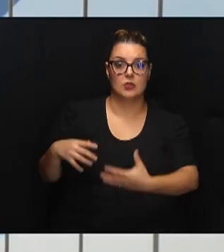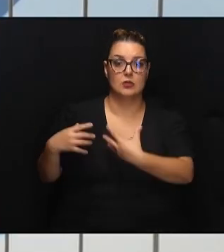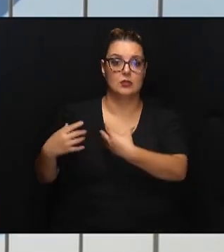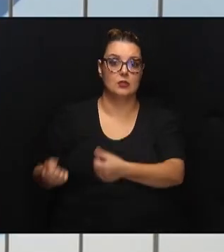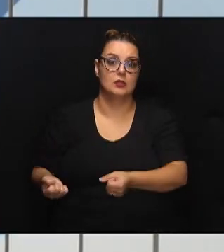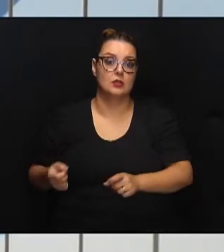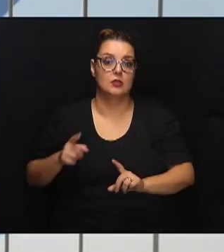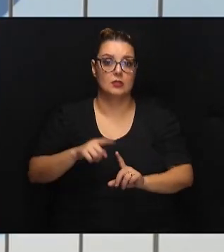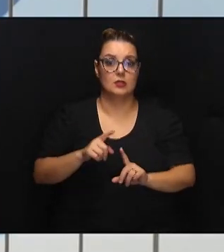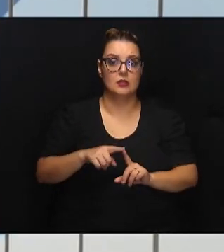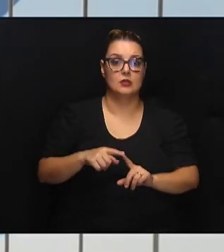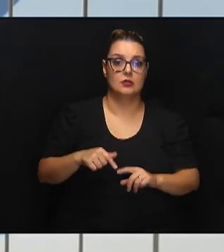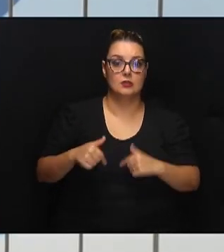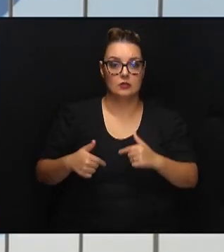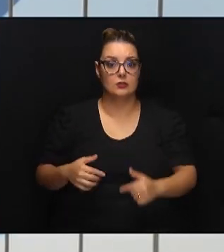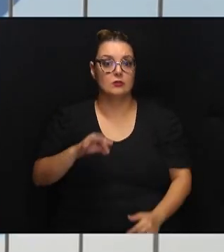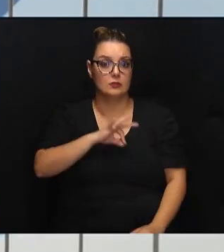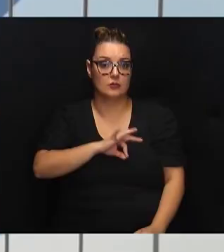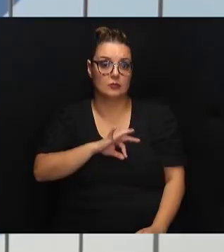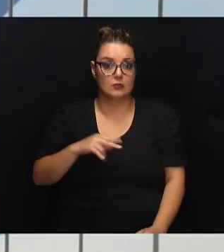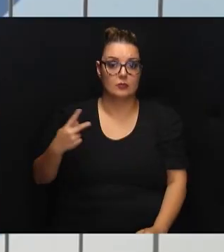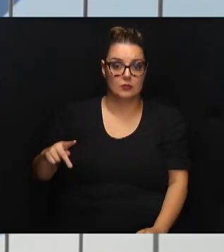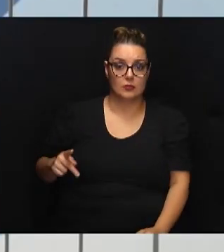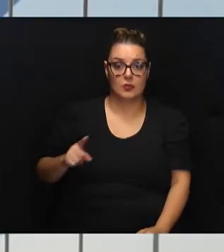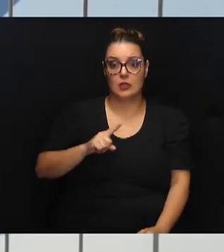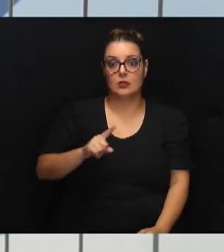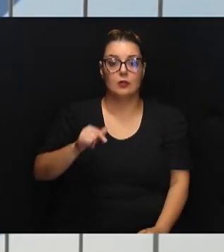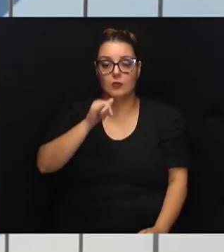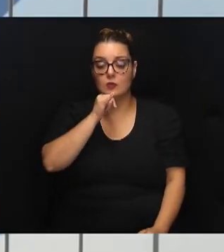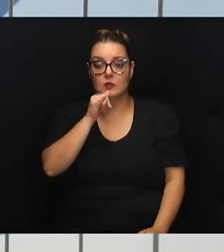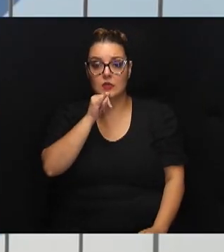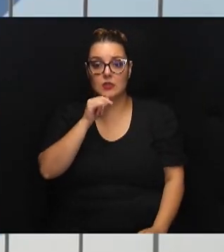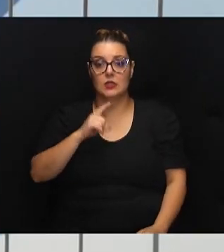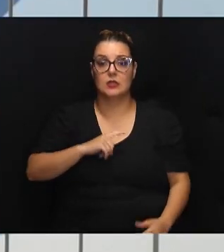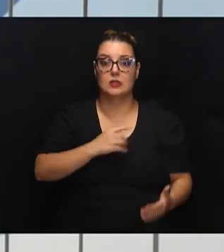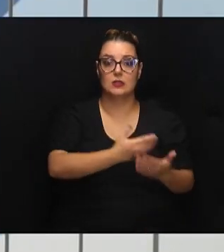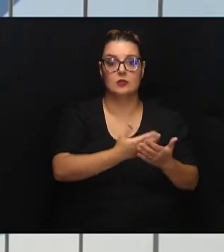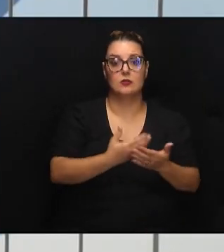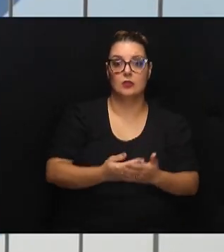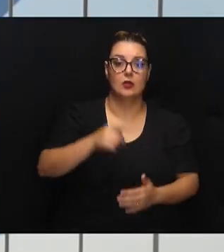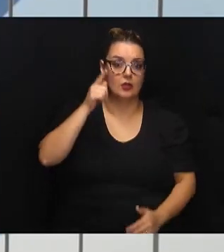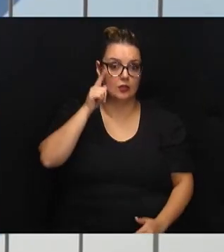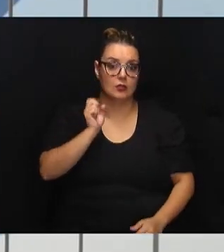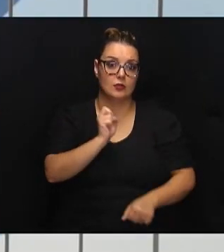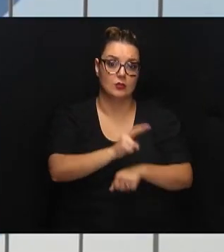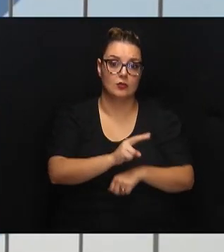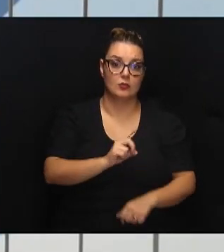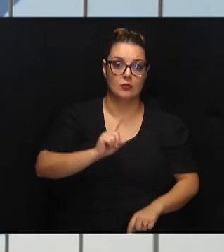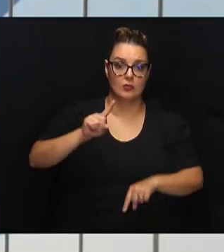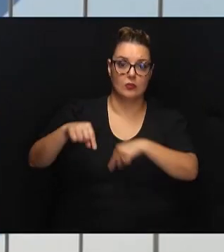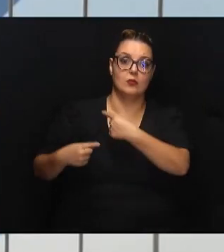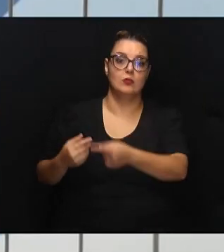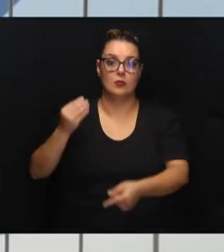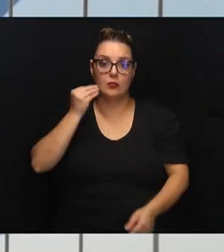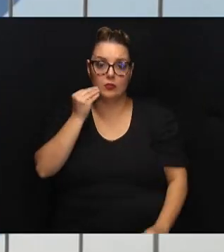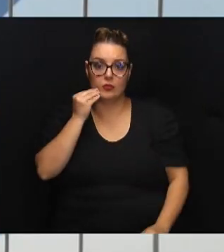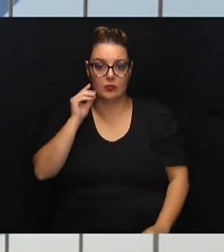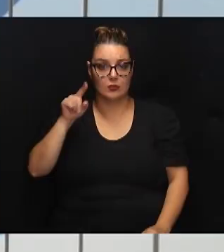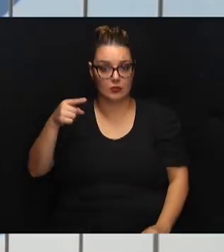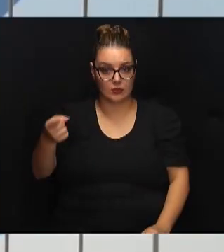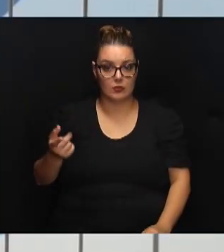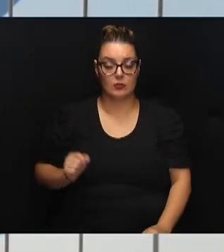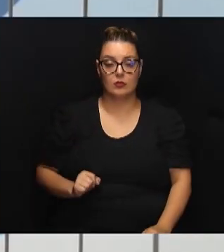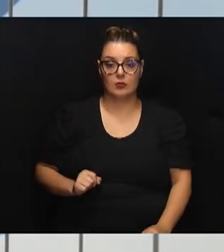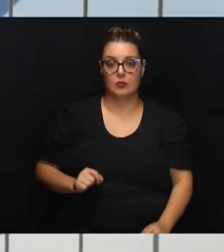tipo de trabalho para criar uma renda para eles. Não é, por exemplo, quem tem o estudo, eu não consegui a vaga aqui, eu vou tentar a outra vaga ali.